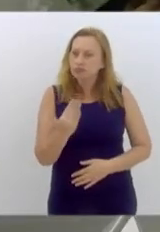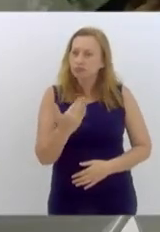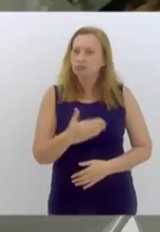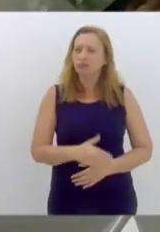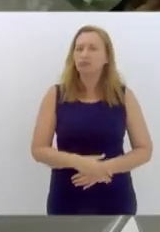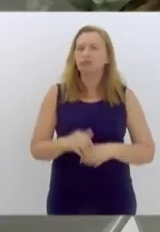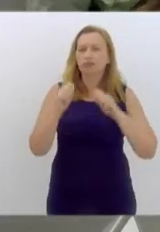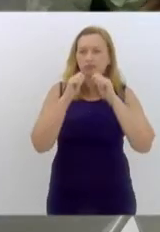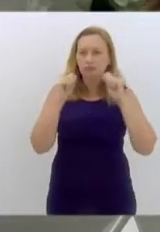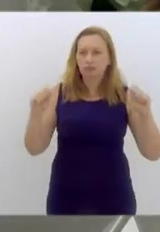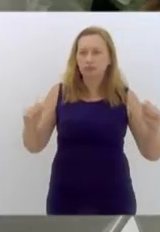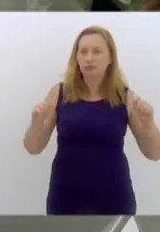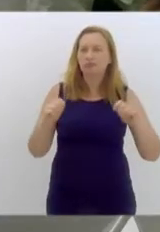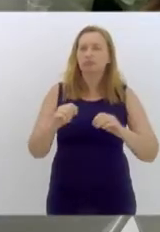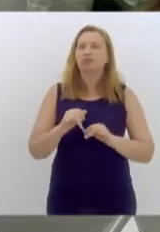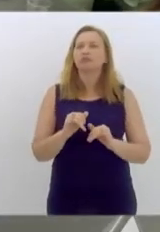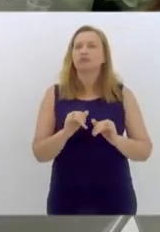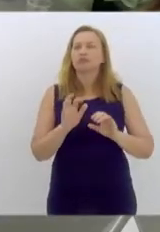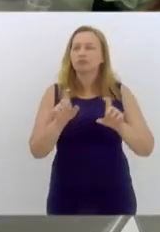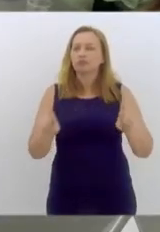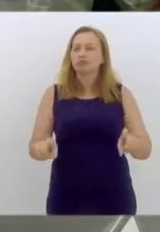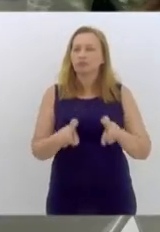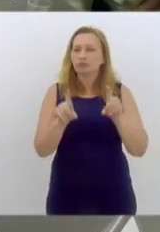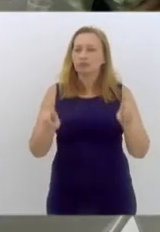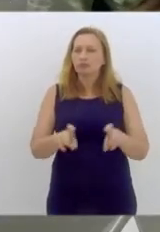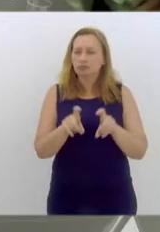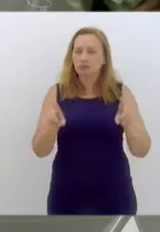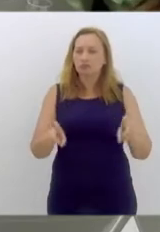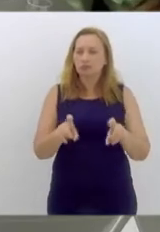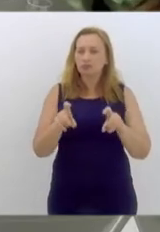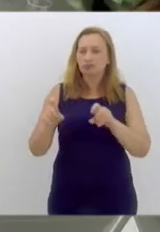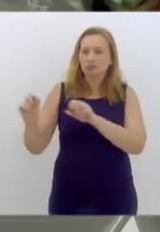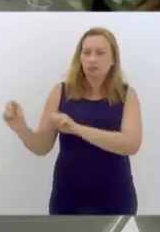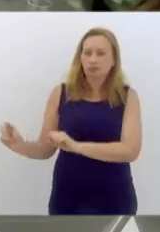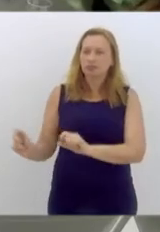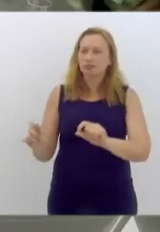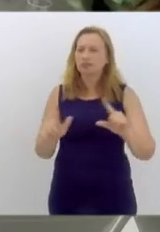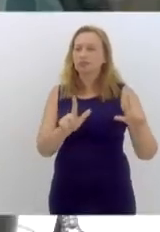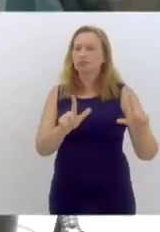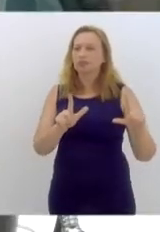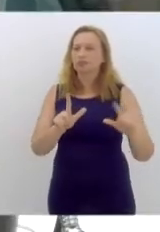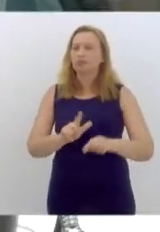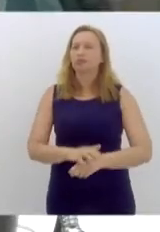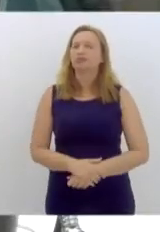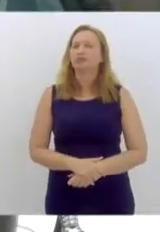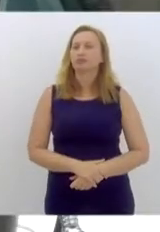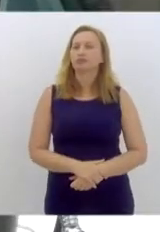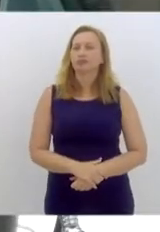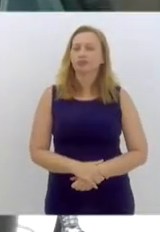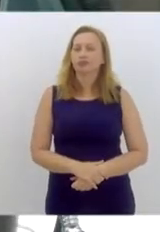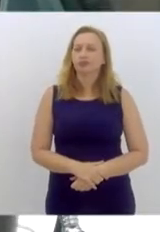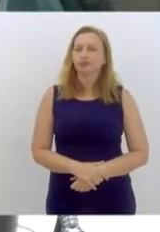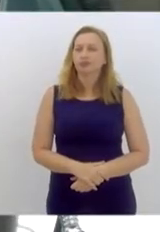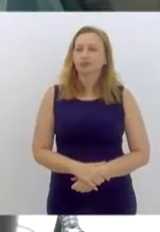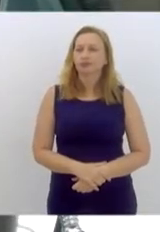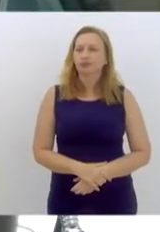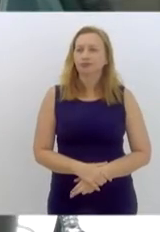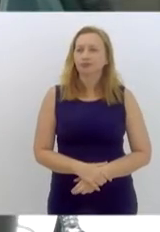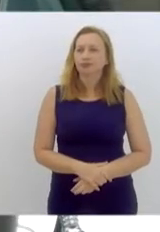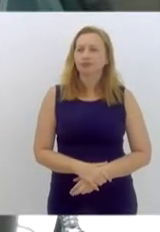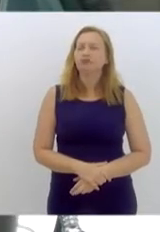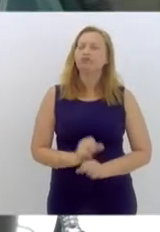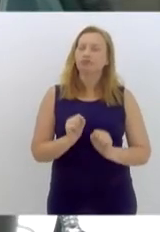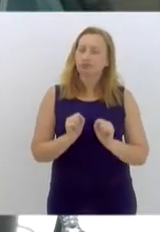nossa assessoria de informática que colocasse na tela. É porque está cheio. Para que